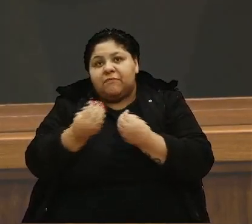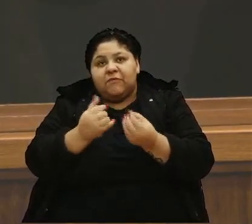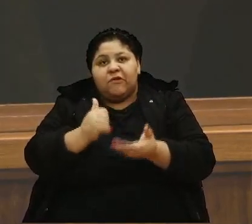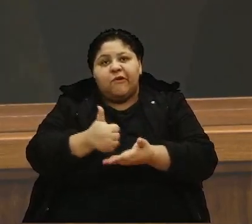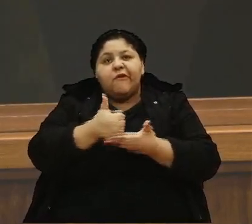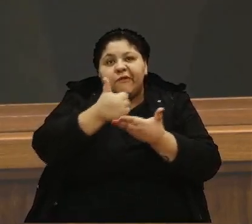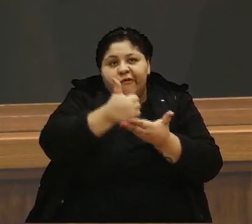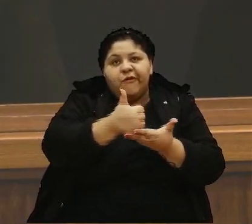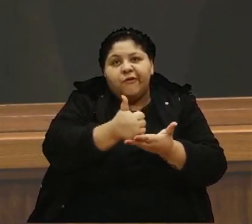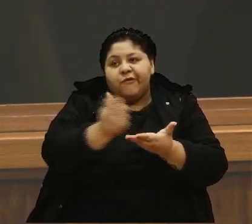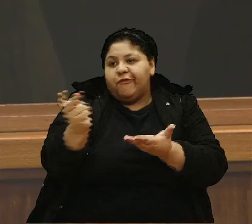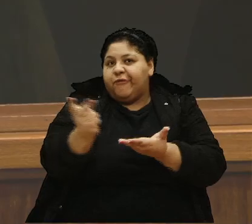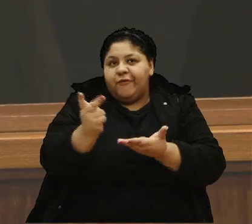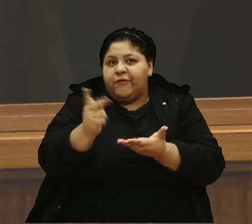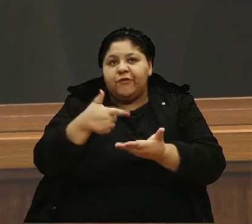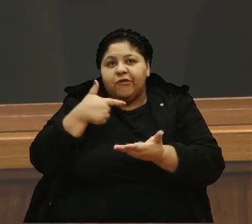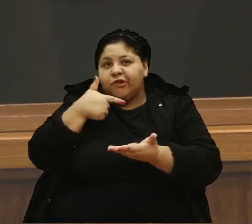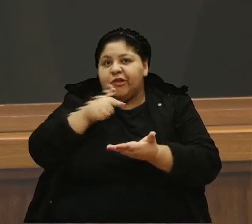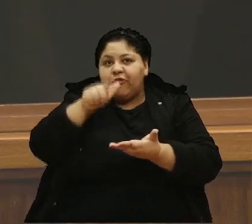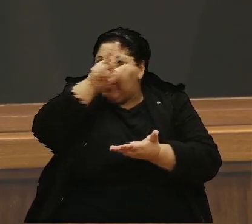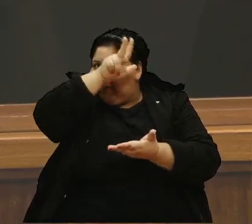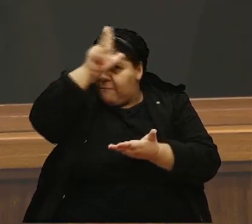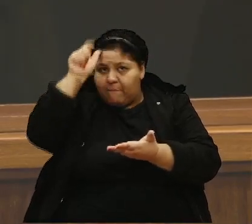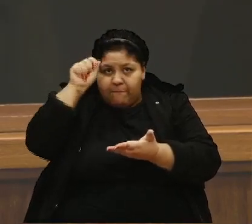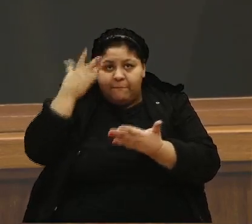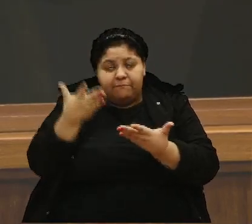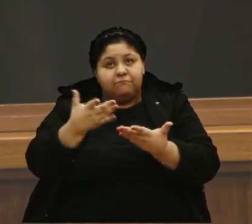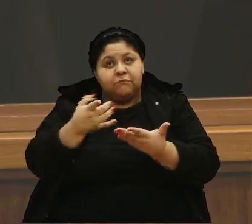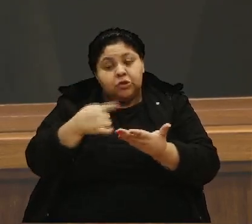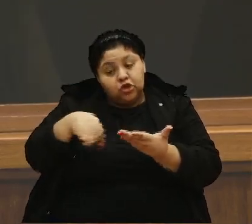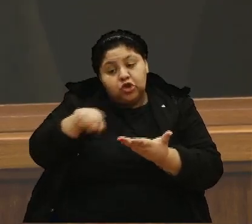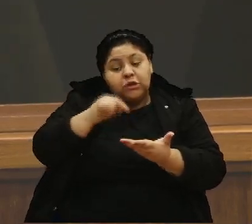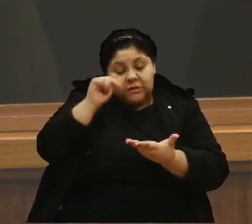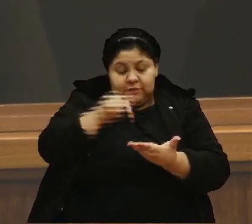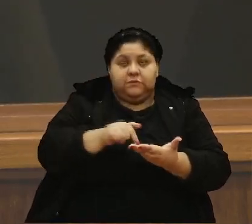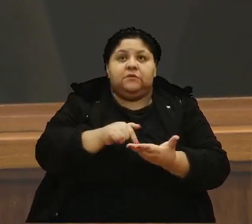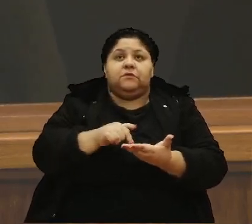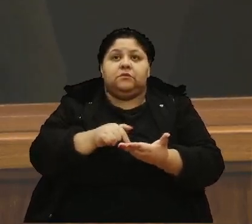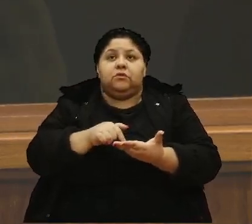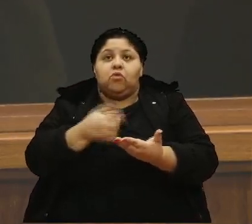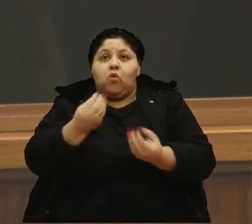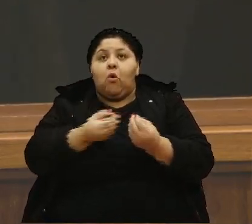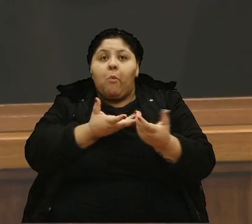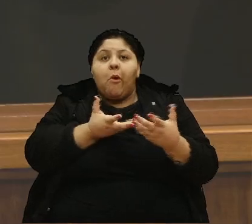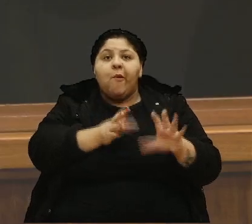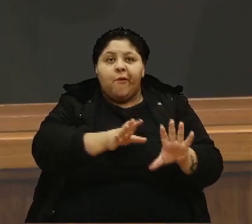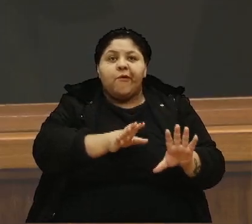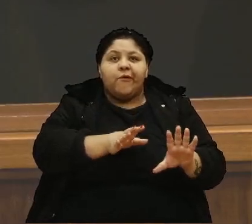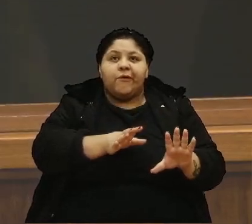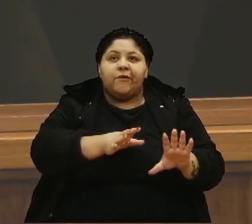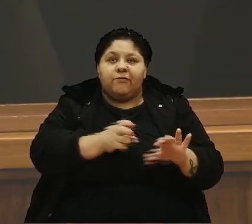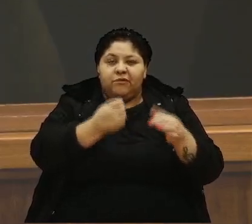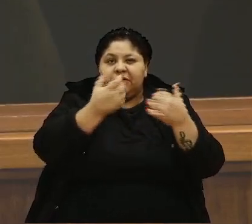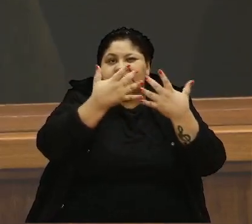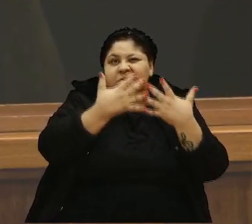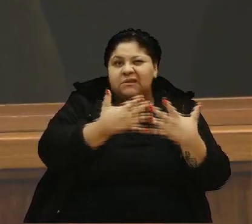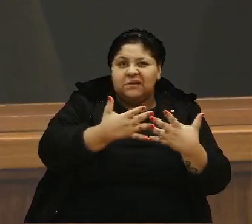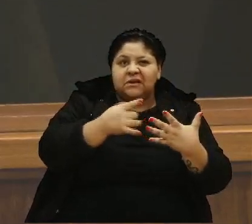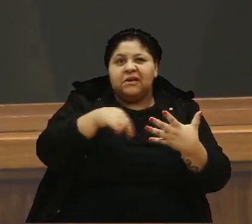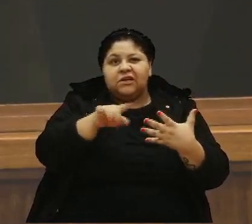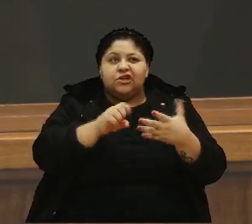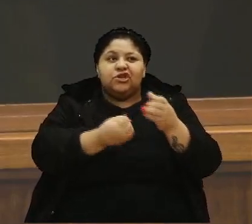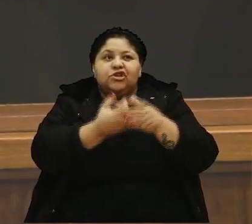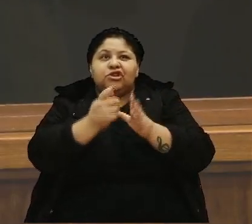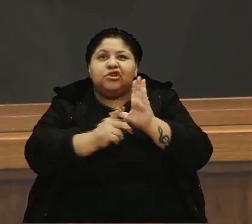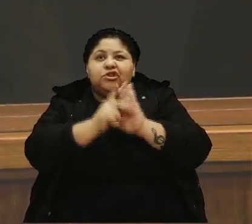que foram eles, não ganharam a prefeitura. Nós aqui, como oposição, até justifica a gente fazer